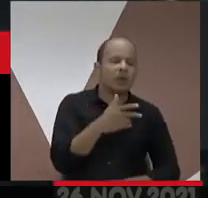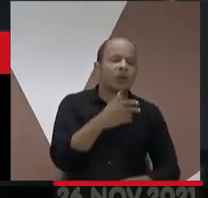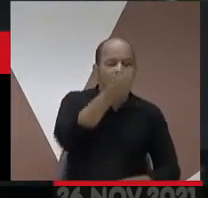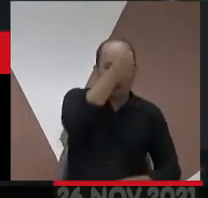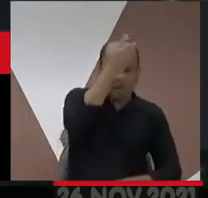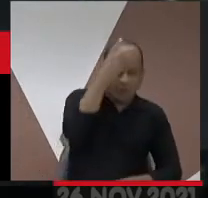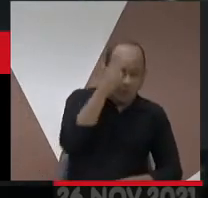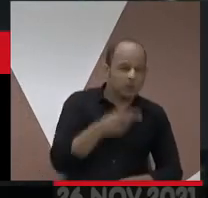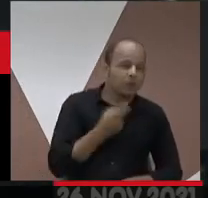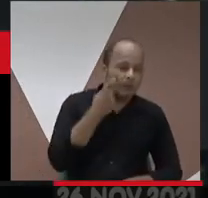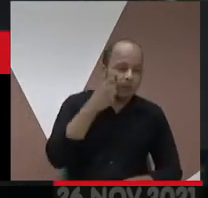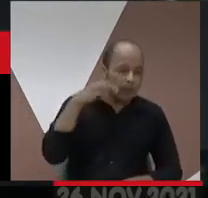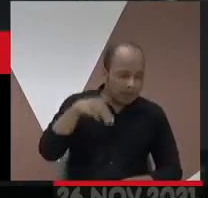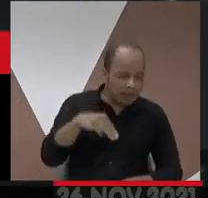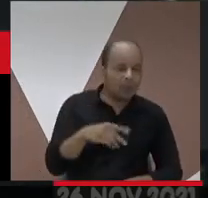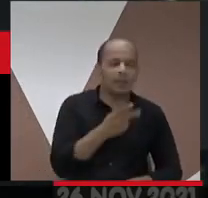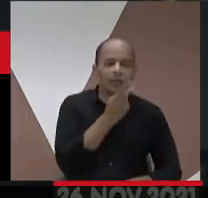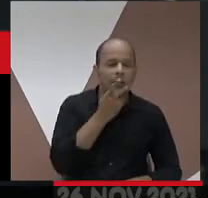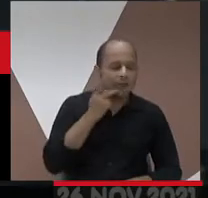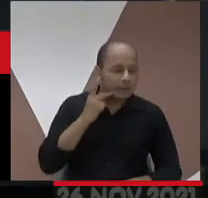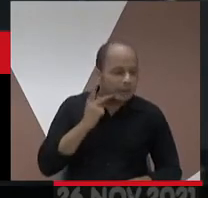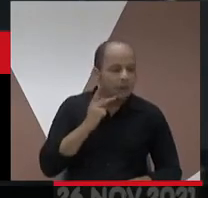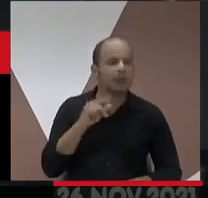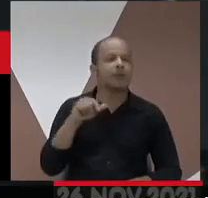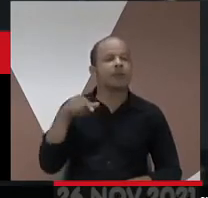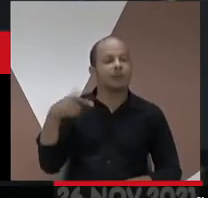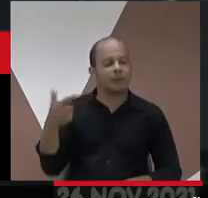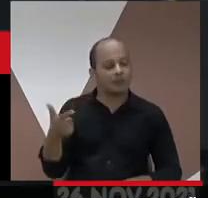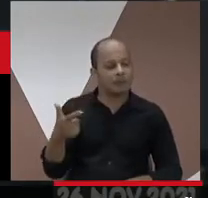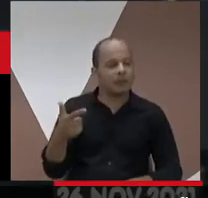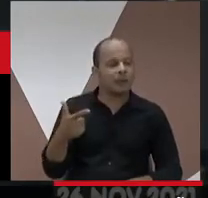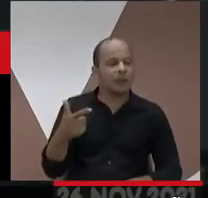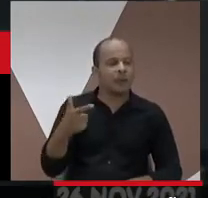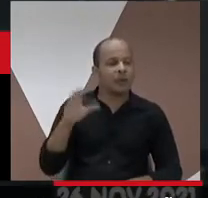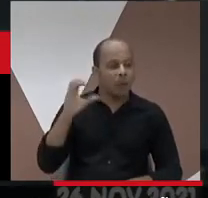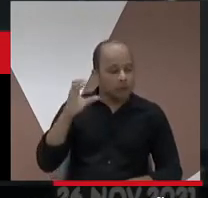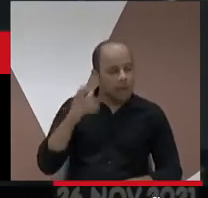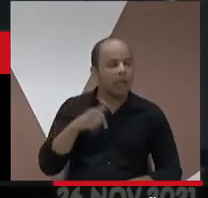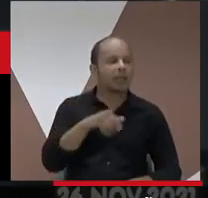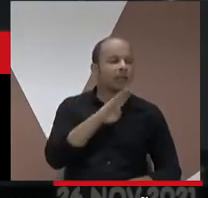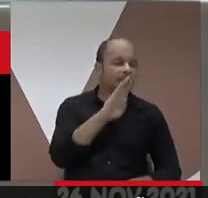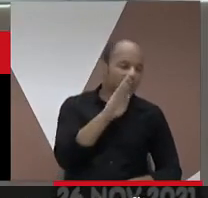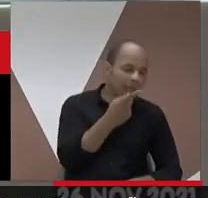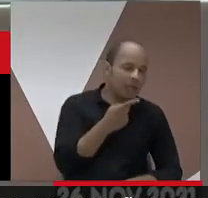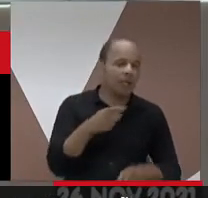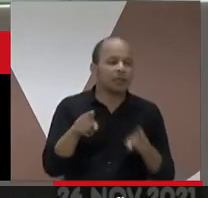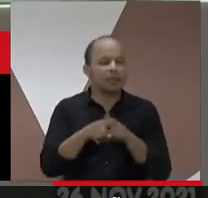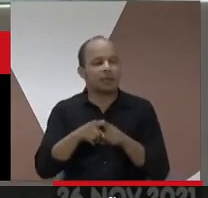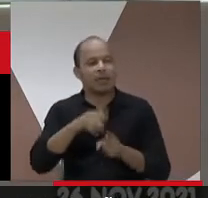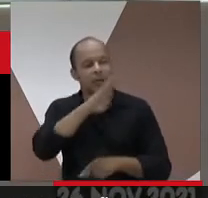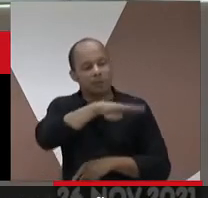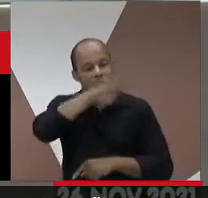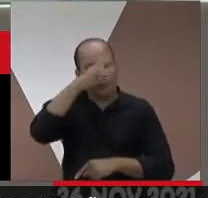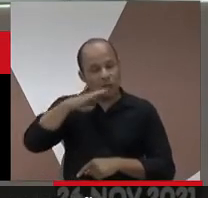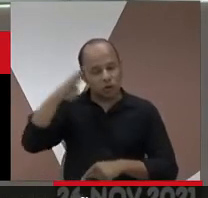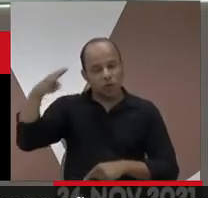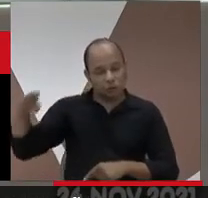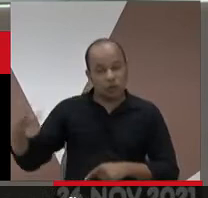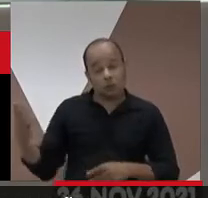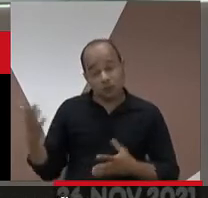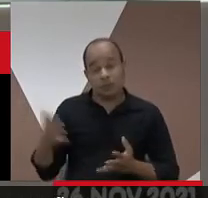Marília, prefeita de Contagem, o Neném de Brumadinho, e outra. É um total desrespeito.